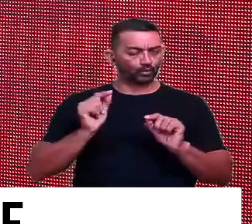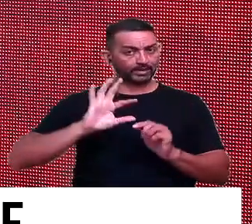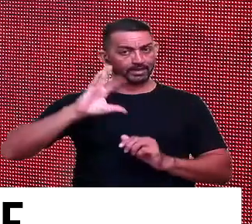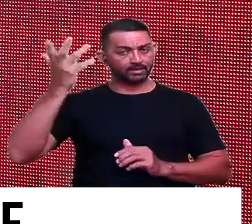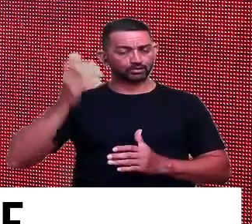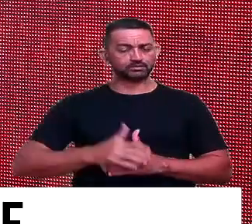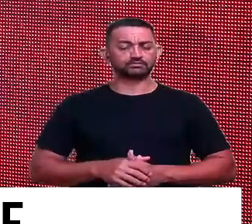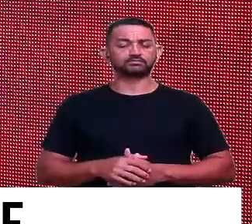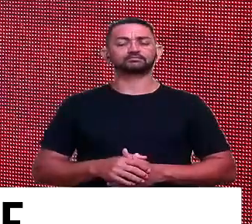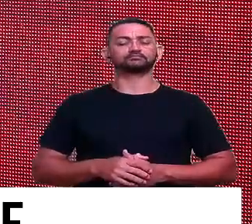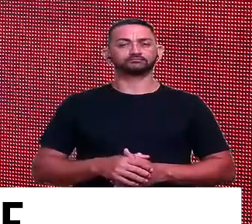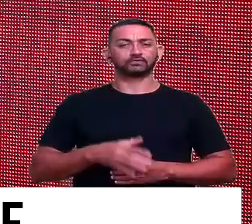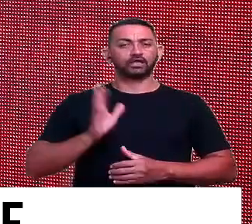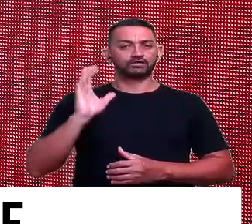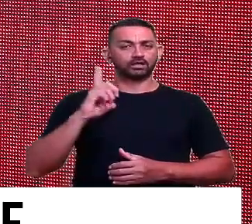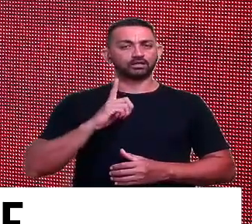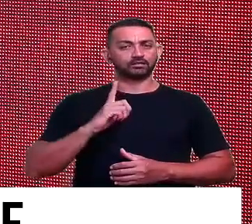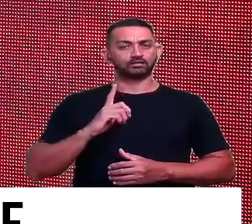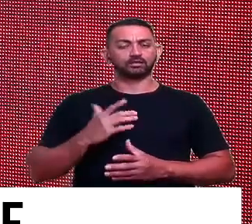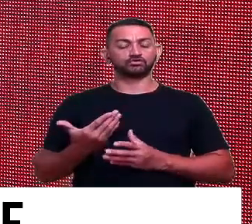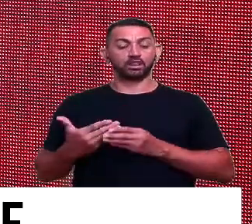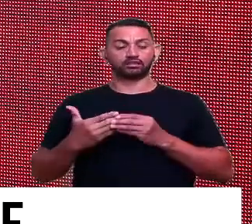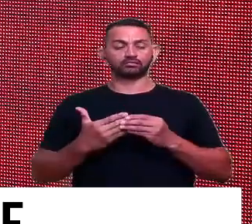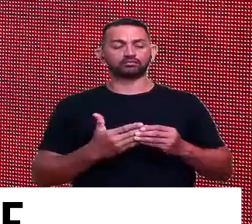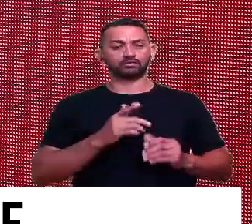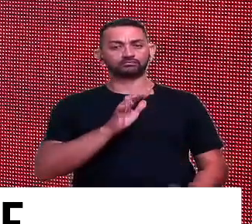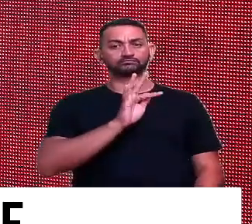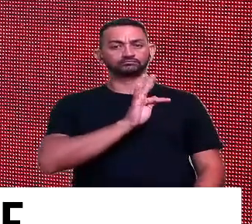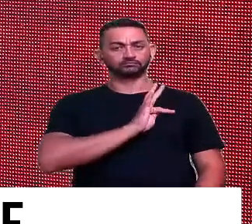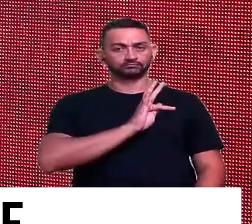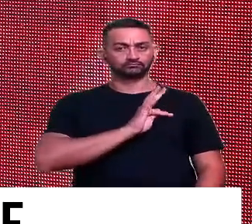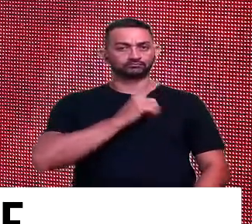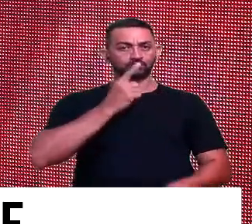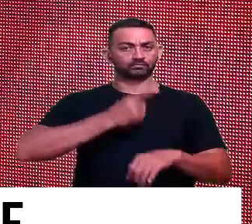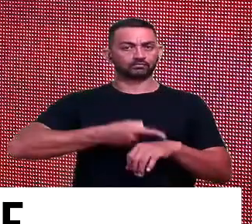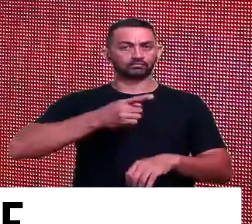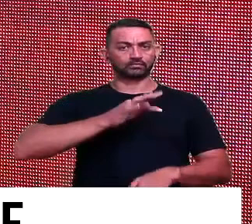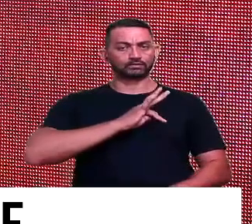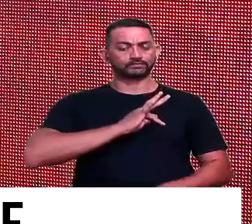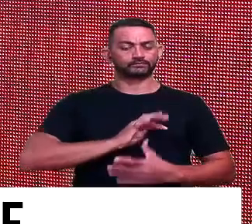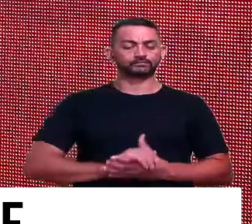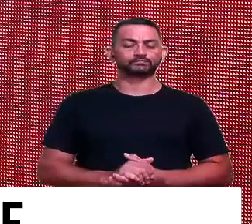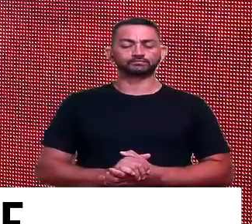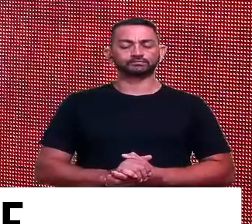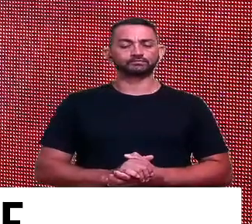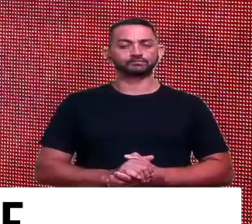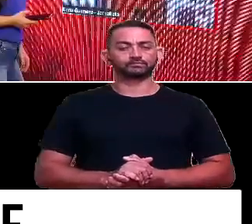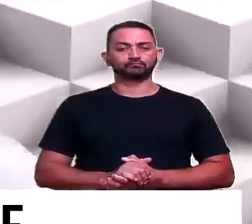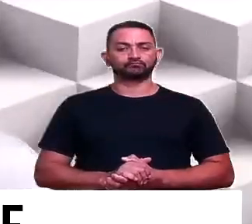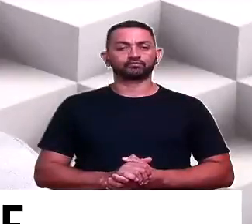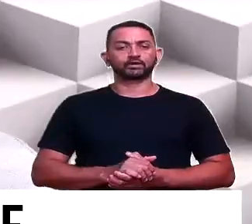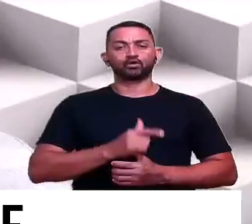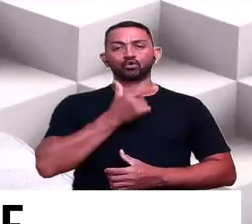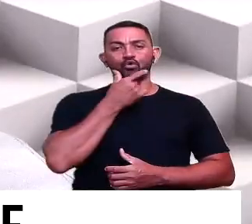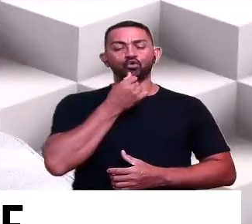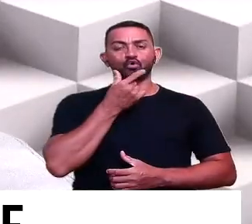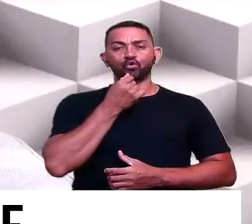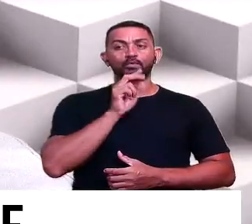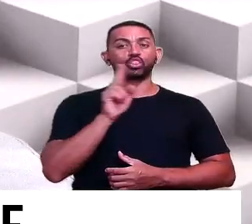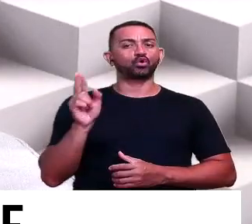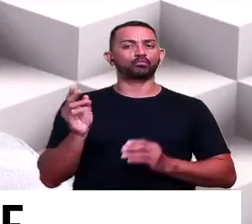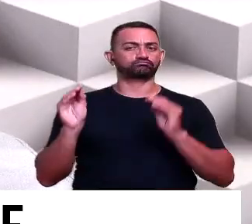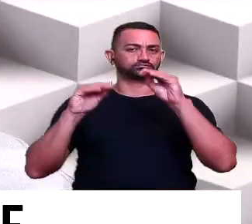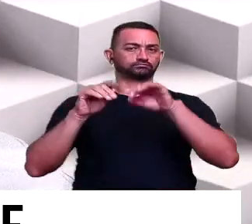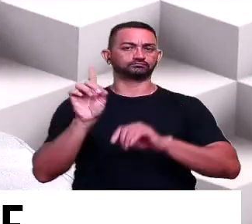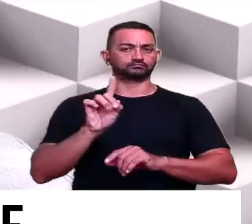para o pessoal como é que essa ocorrência que já foi parar na polícia viu gente já é caso confirmado pela polícia é isso aí Mônica O